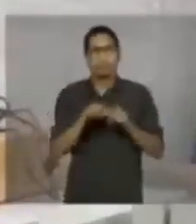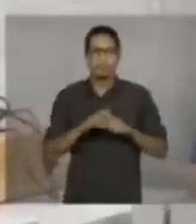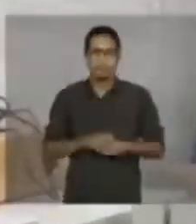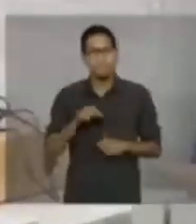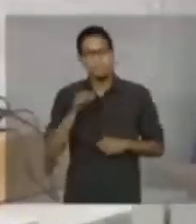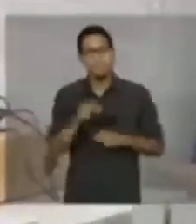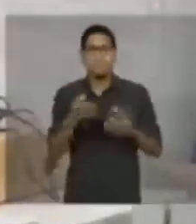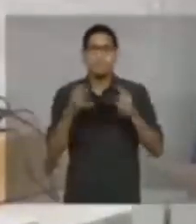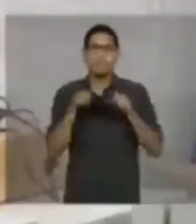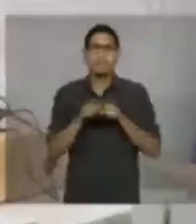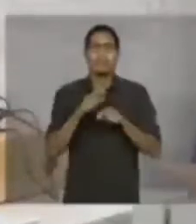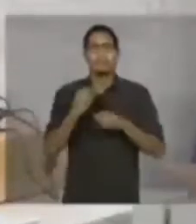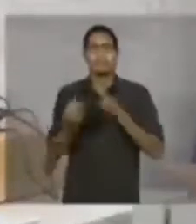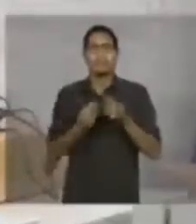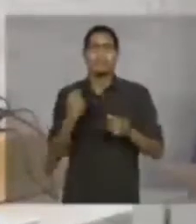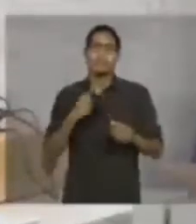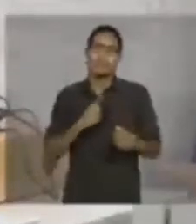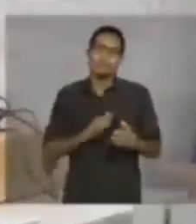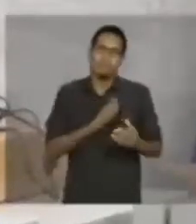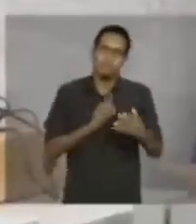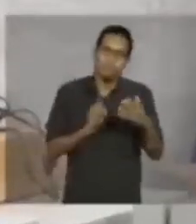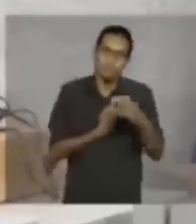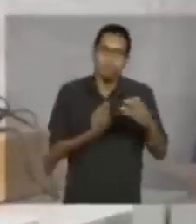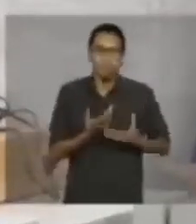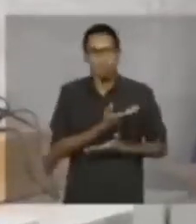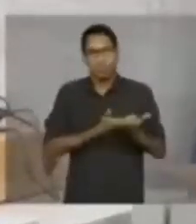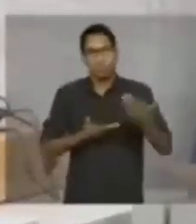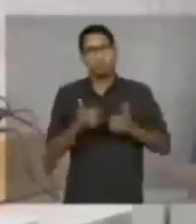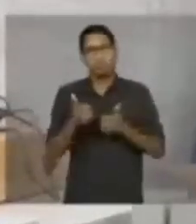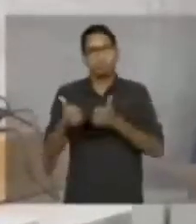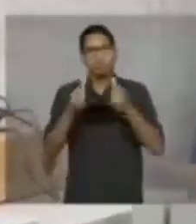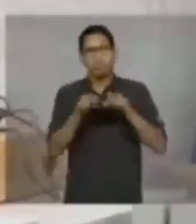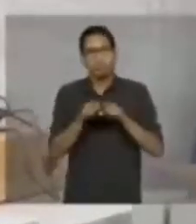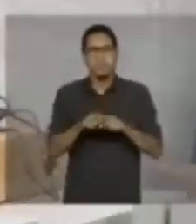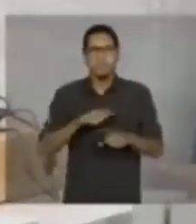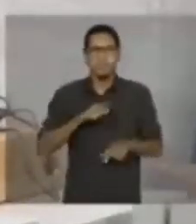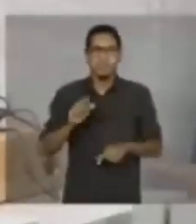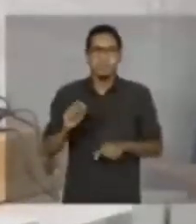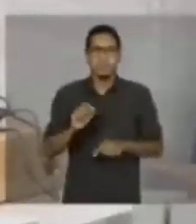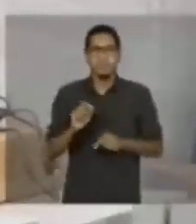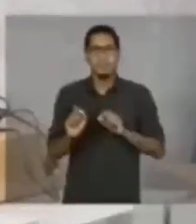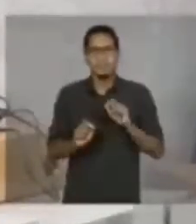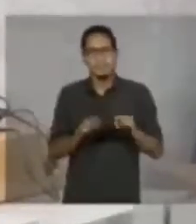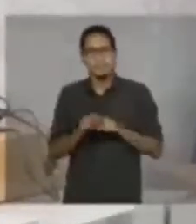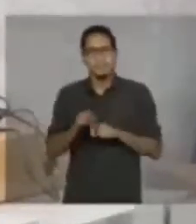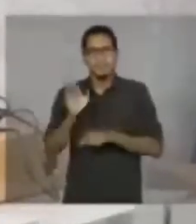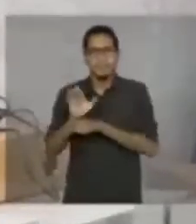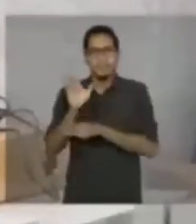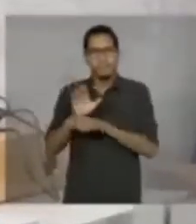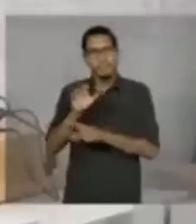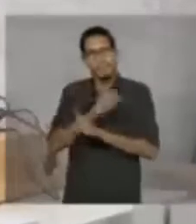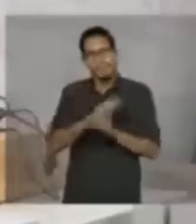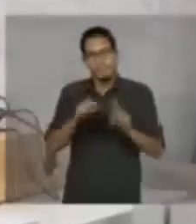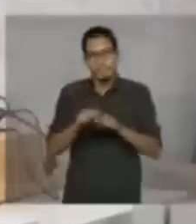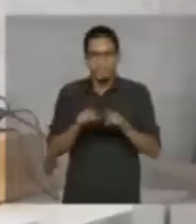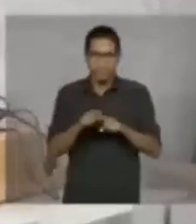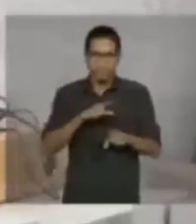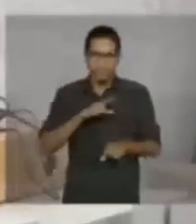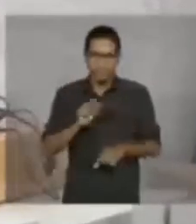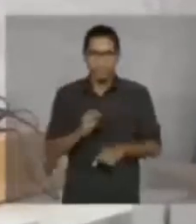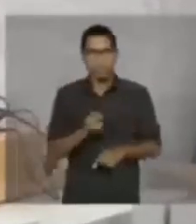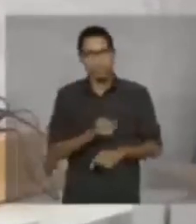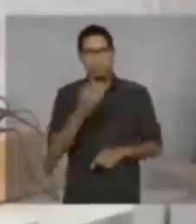desejável, promove um tipo de convívio saudável, como é um dos princípios da assistência social, e o número de CC Inters é